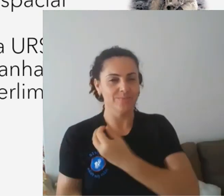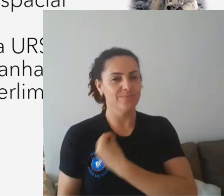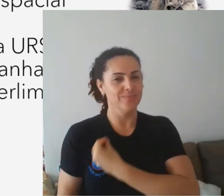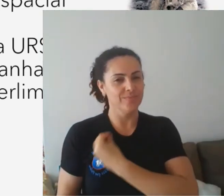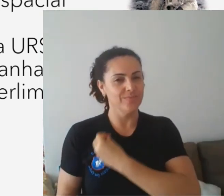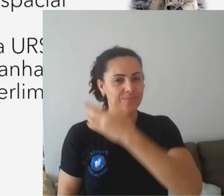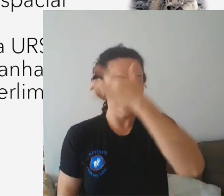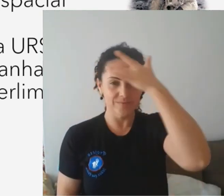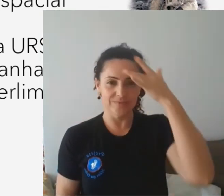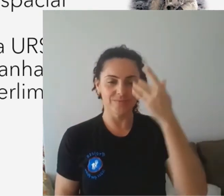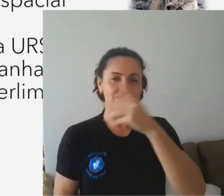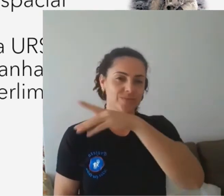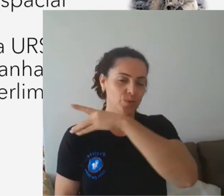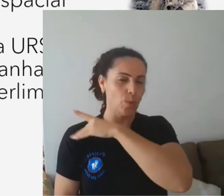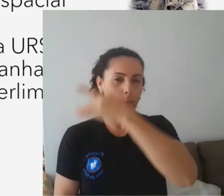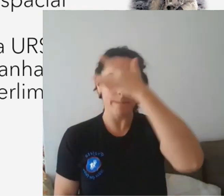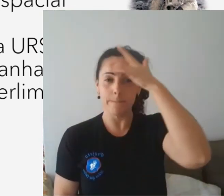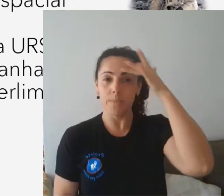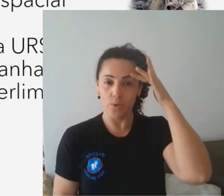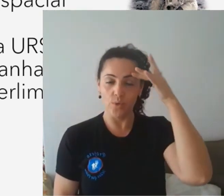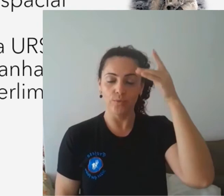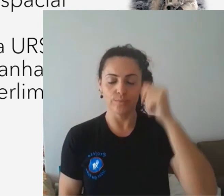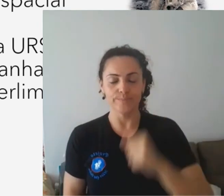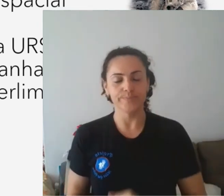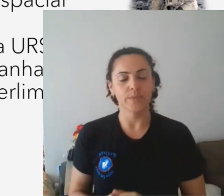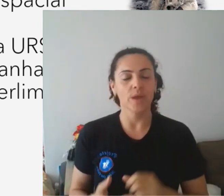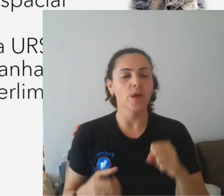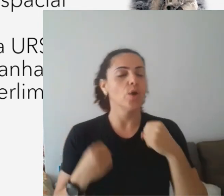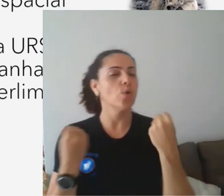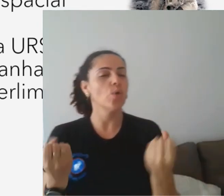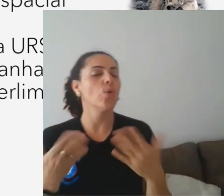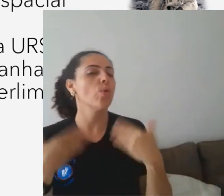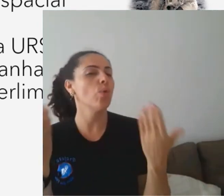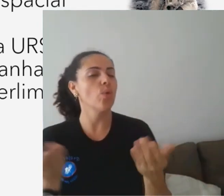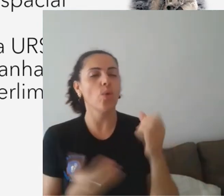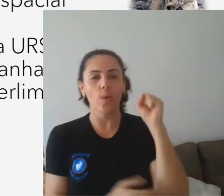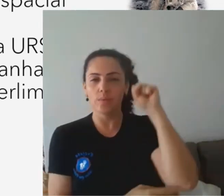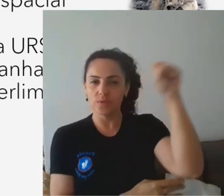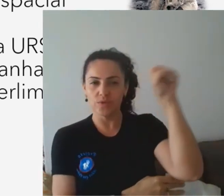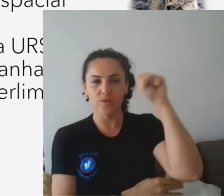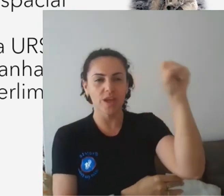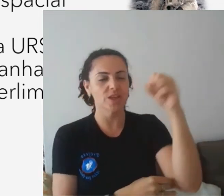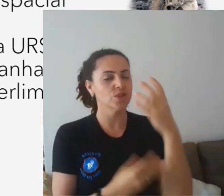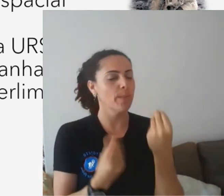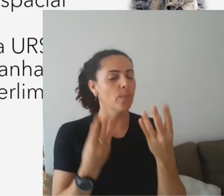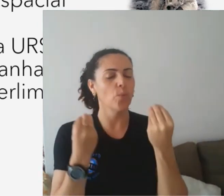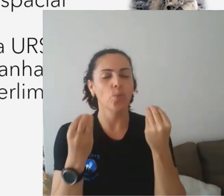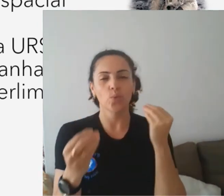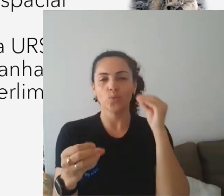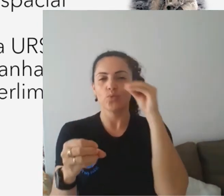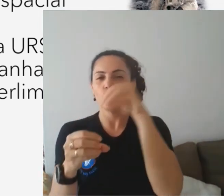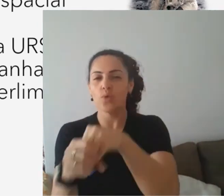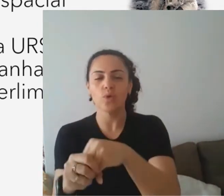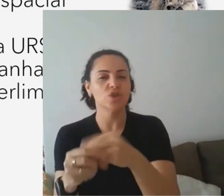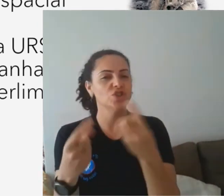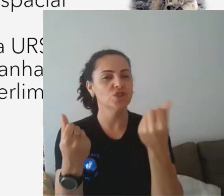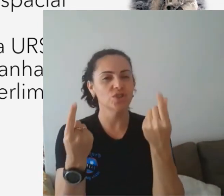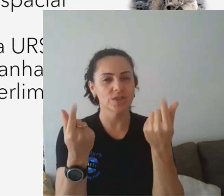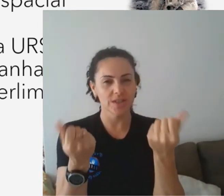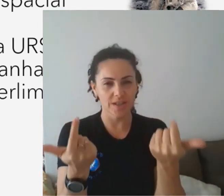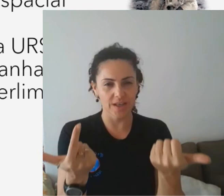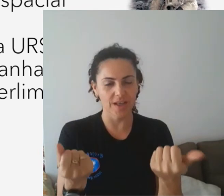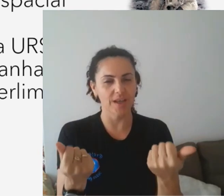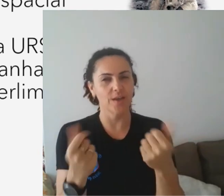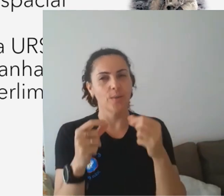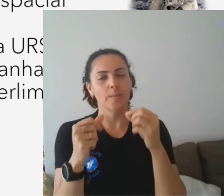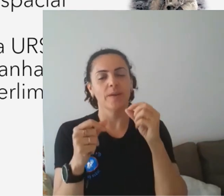que aconteceu? Como a União Soviética investiu muito dinheiro em tecnologia aeroespacial e em tecnologia bélica, né, de armas,